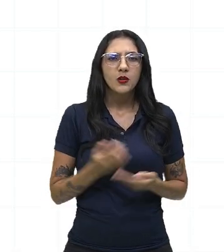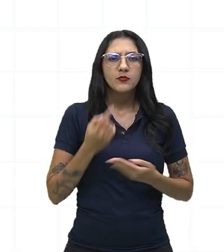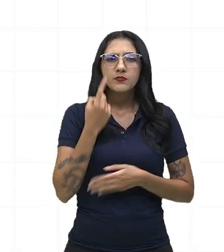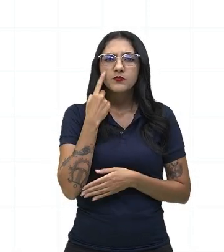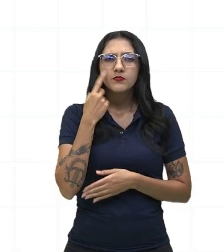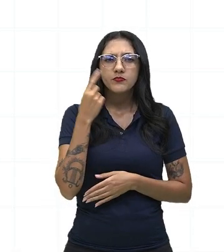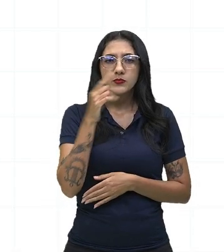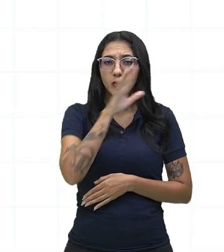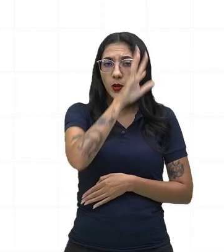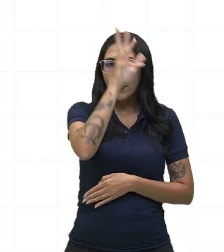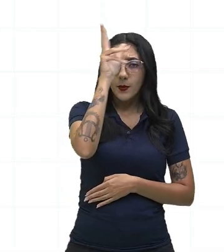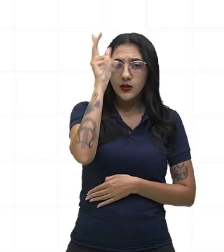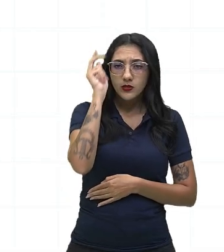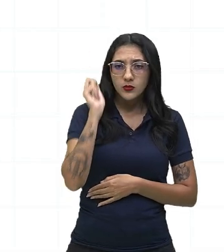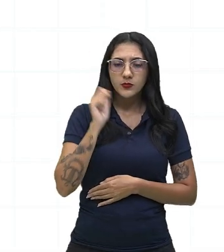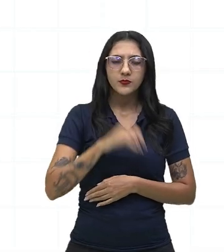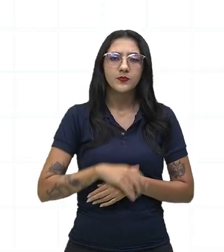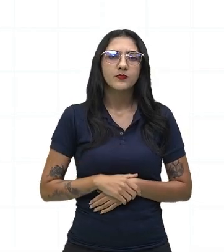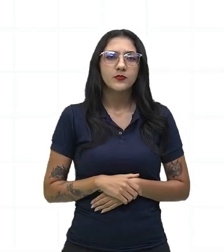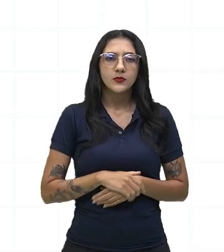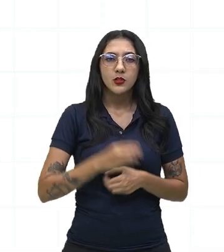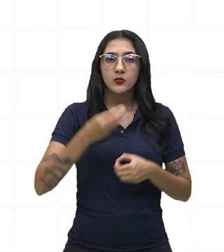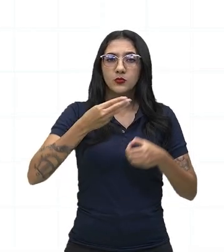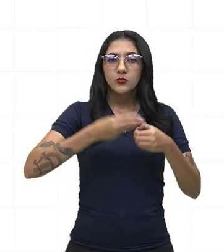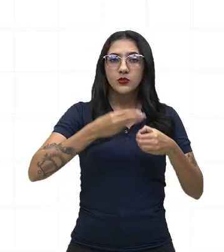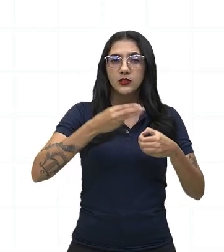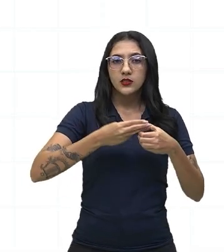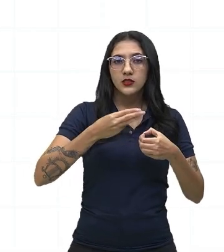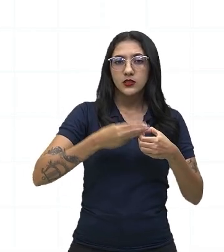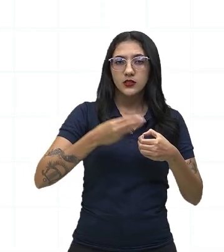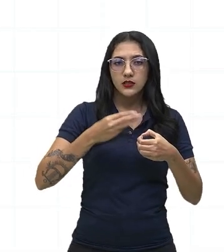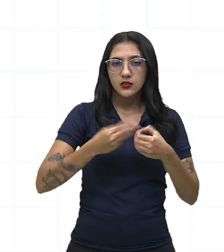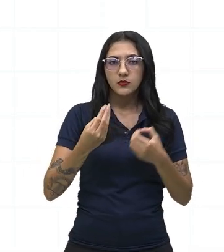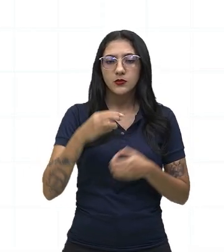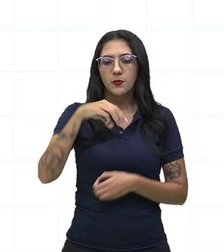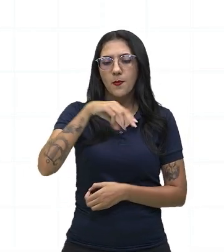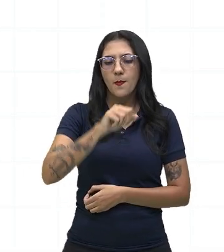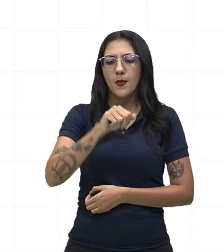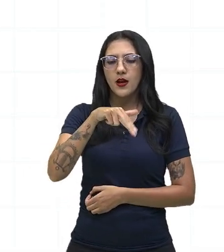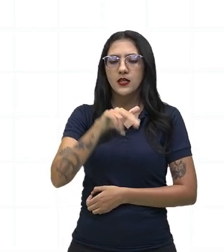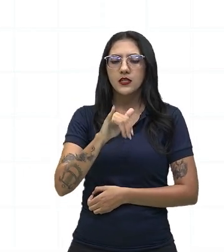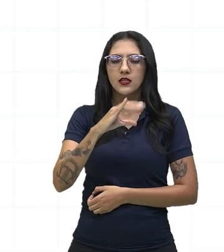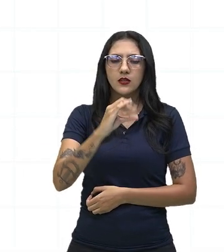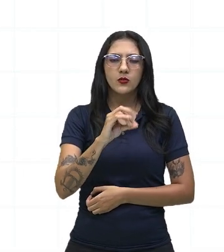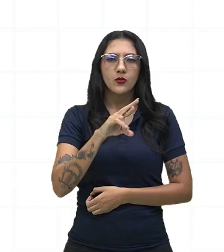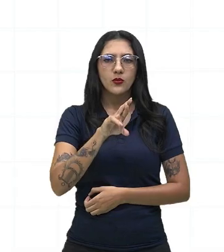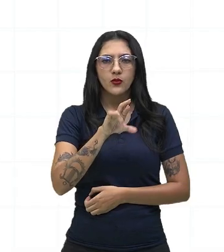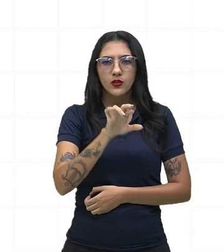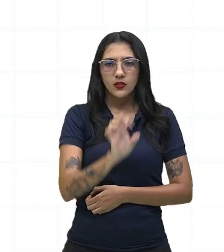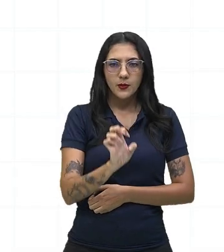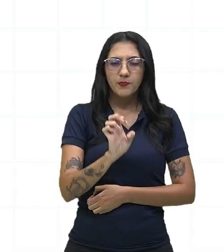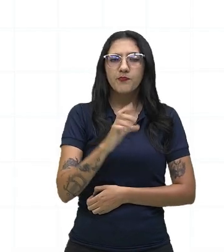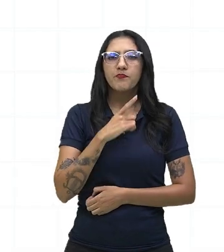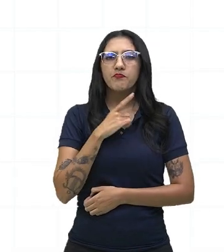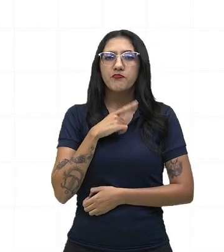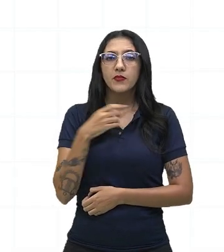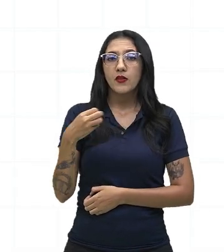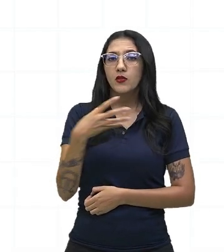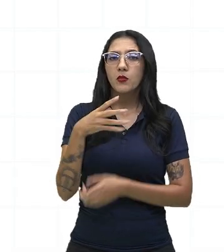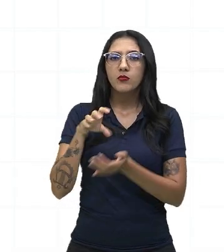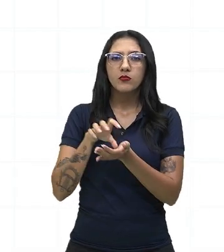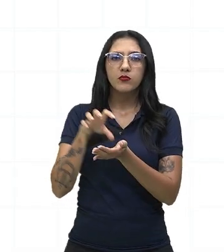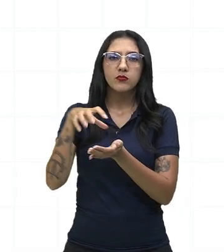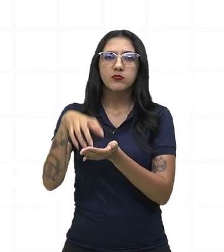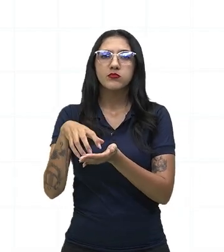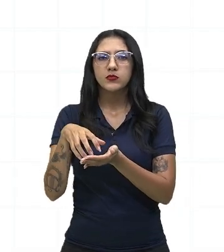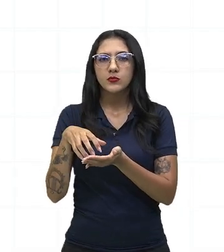foi lá no município de Manicoré, olha, e o distrito que foi reconhecido nesse recenseamento de 2022, nós